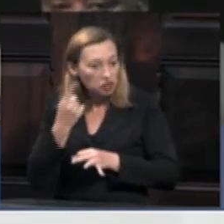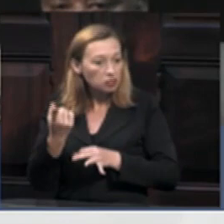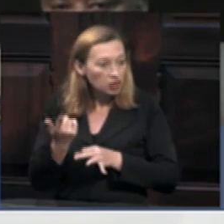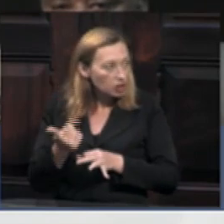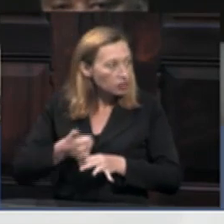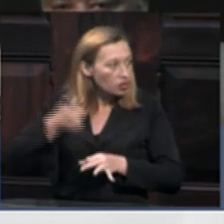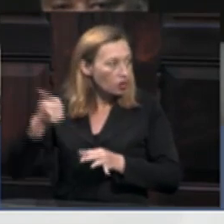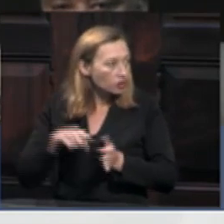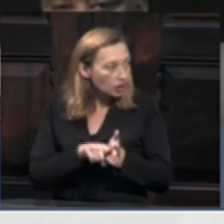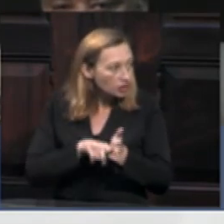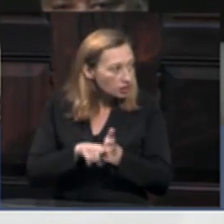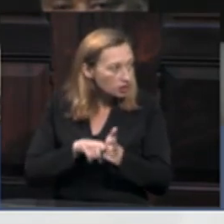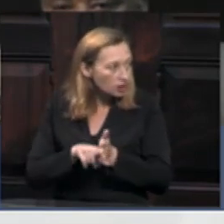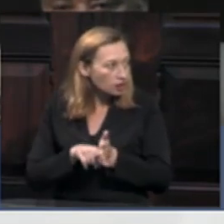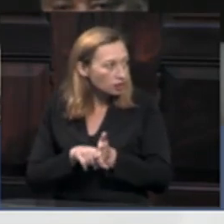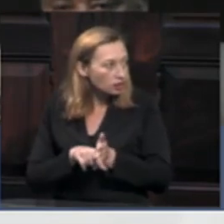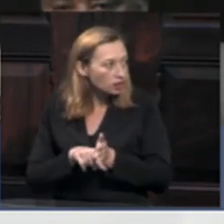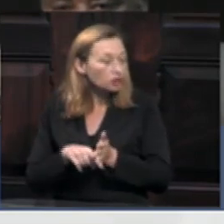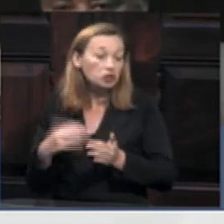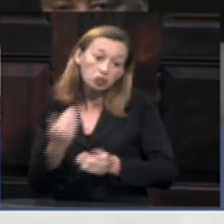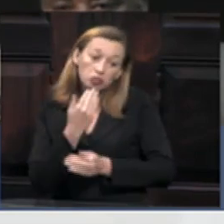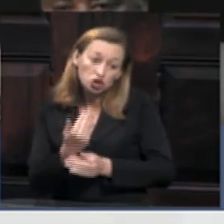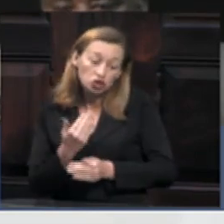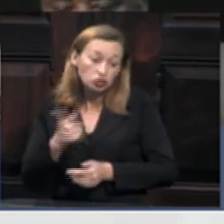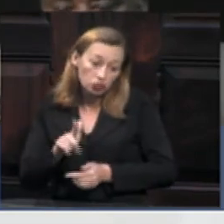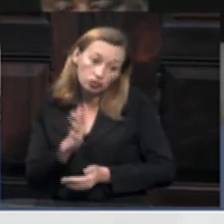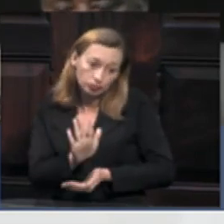aqui o compromisso de novo para eu cobrar de novo com o secretário Sérgio.